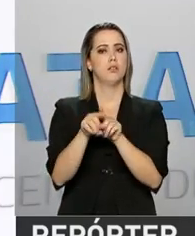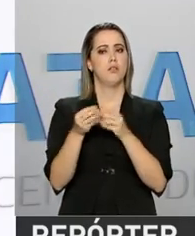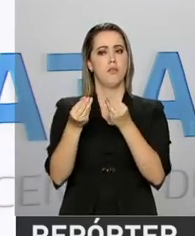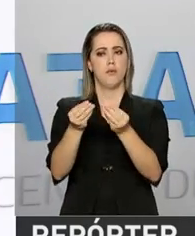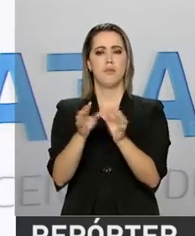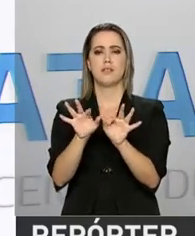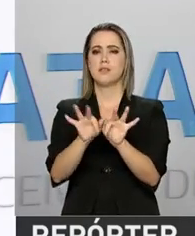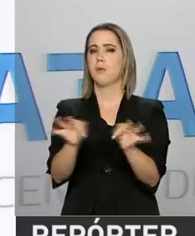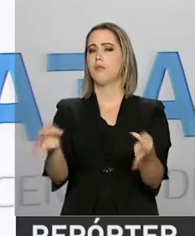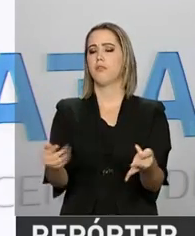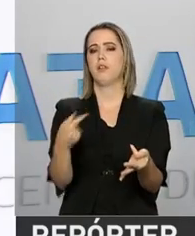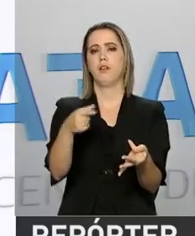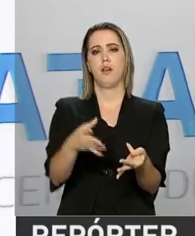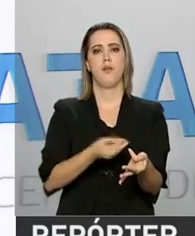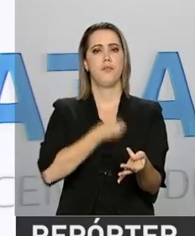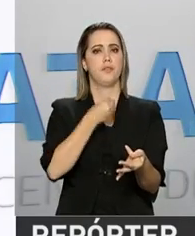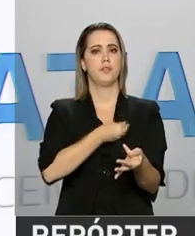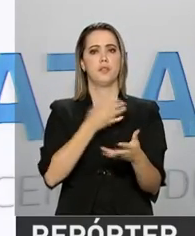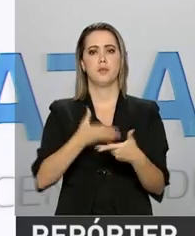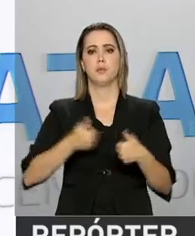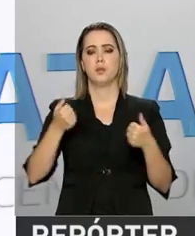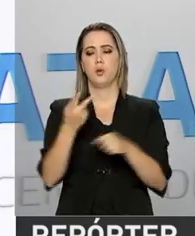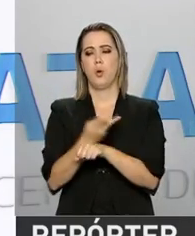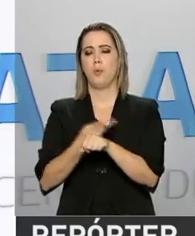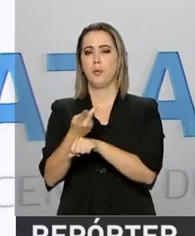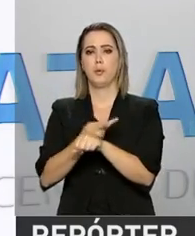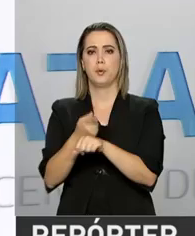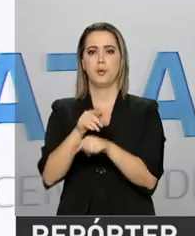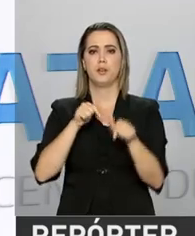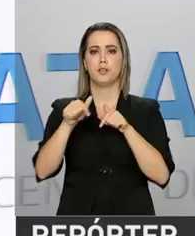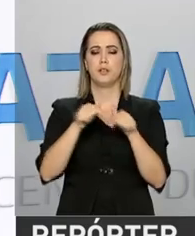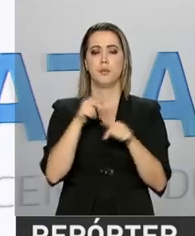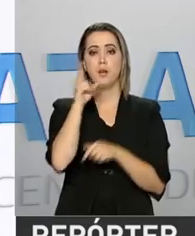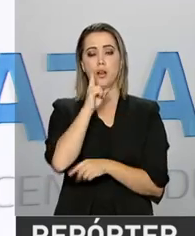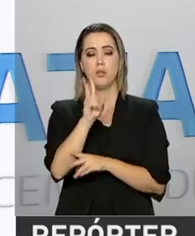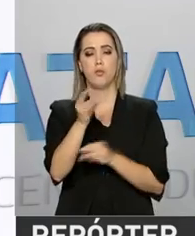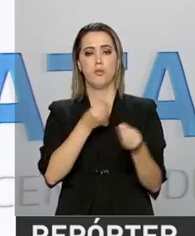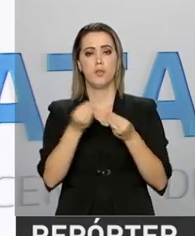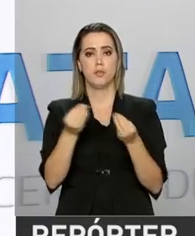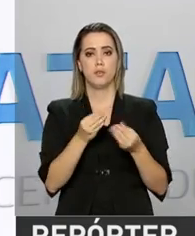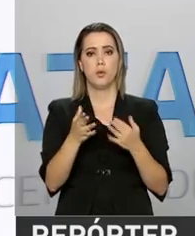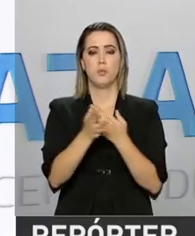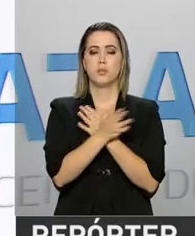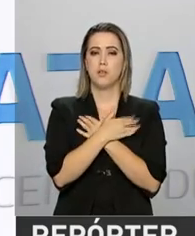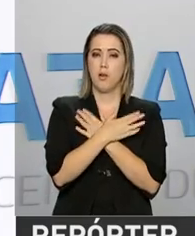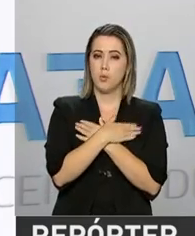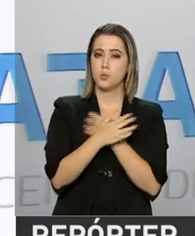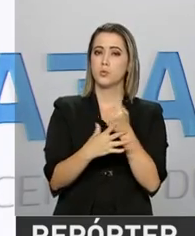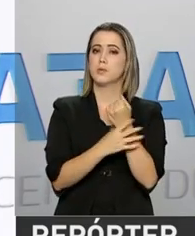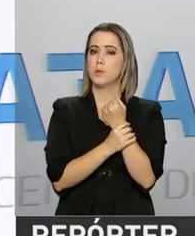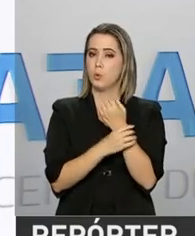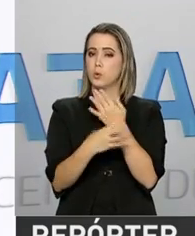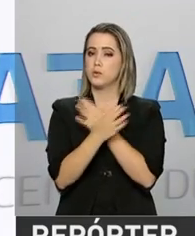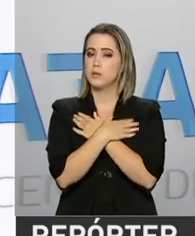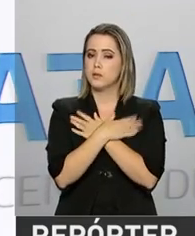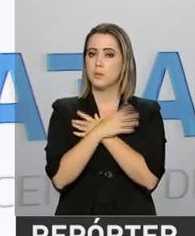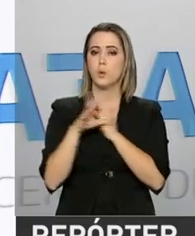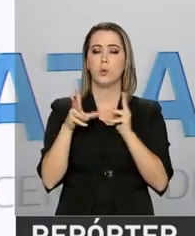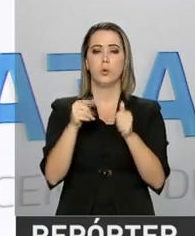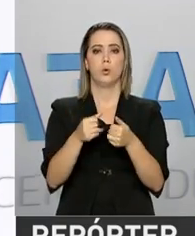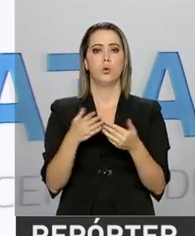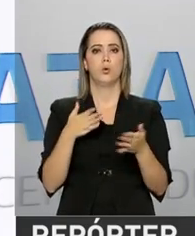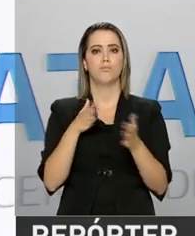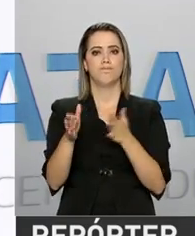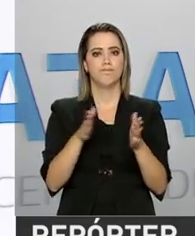maior comodidade para aquele trabalhador que tá buscando aquela vaga de emprego tá querendo acompanhar como é que tá o seu seguro desemprego enfim todo o